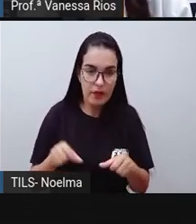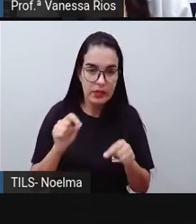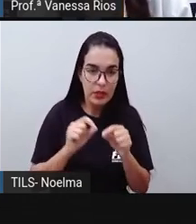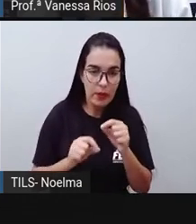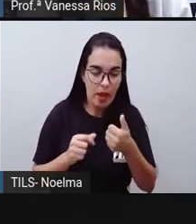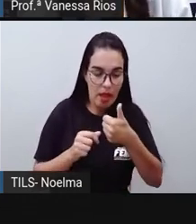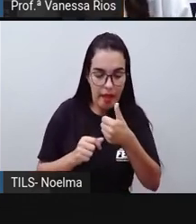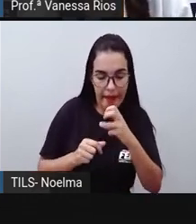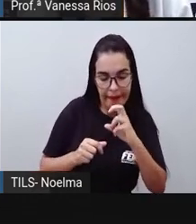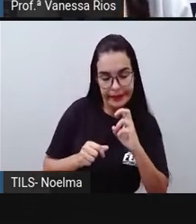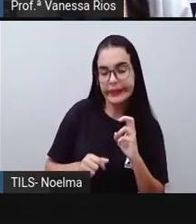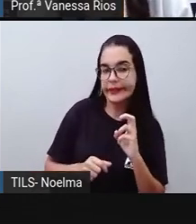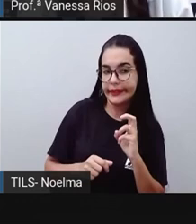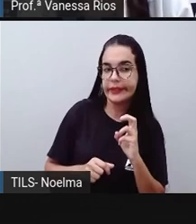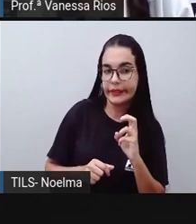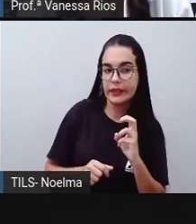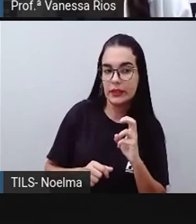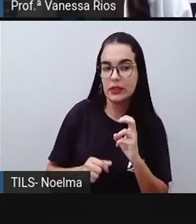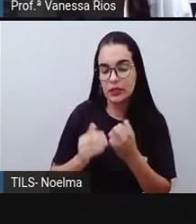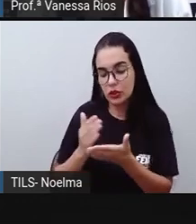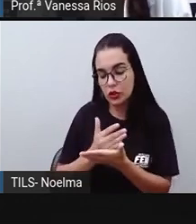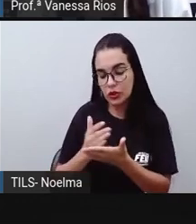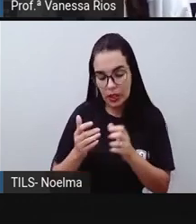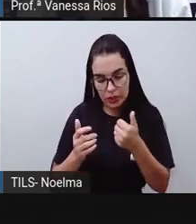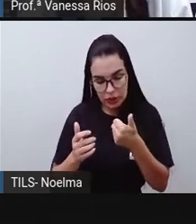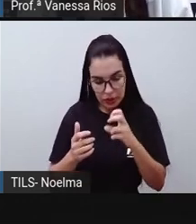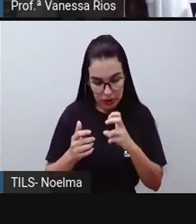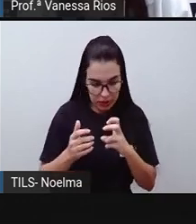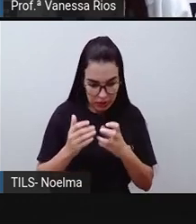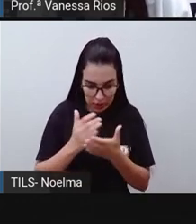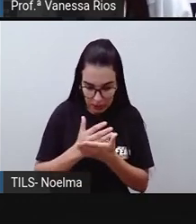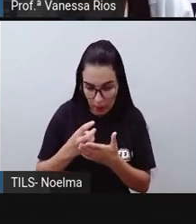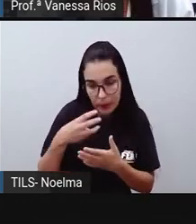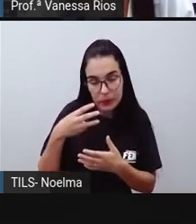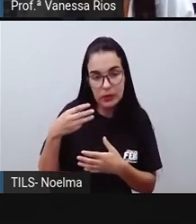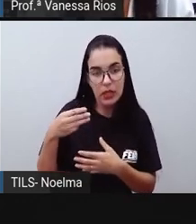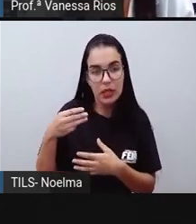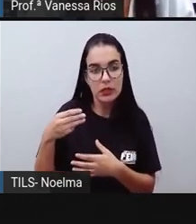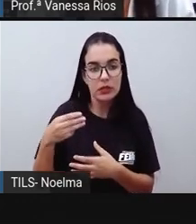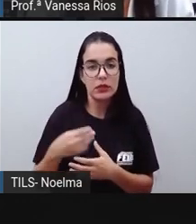esse tracinho indica que eu vou dividir 15 por 3.